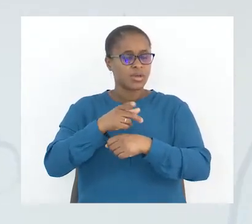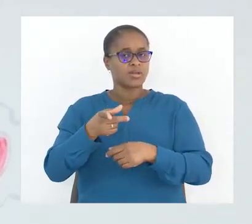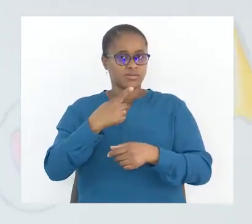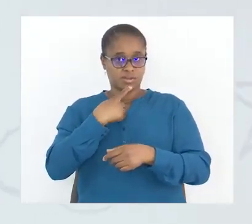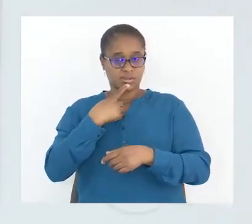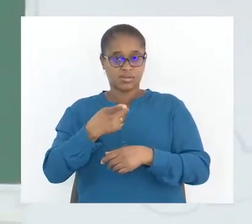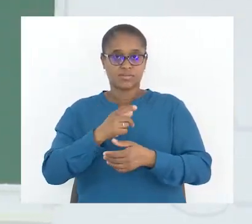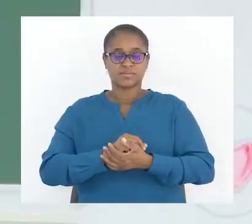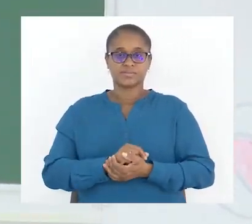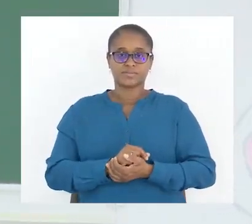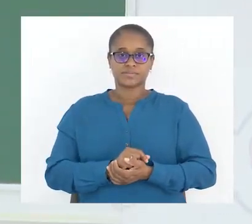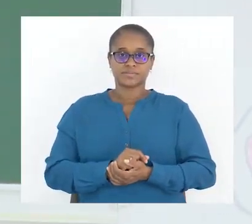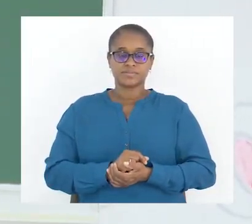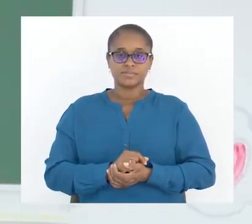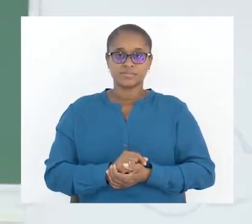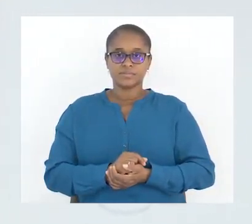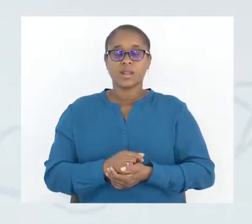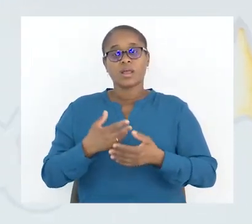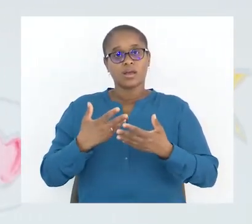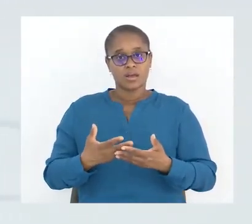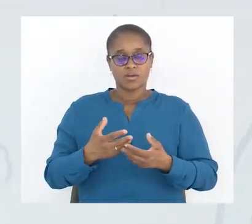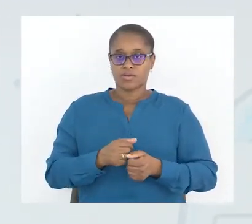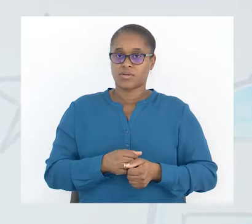bem? Então, agora,